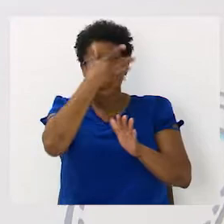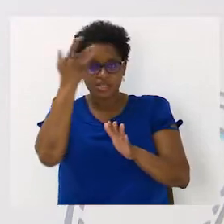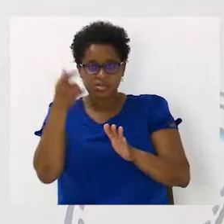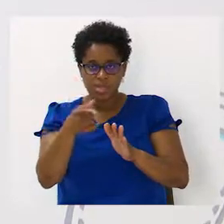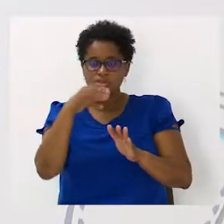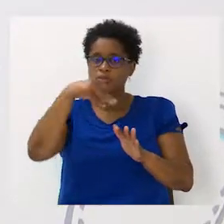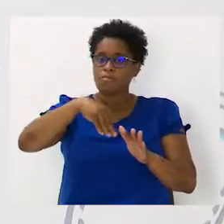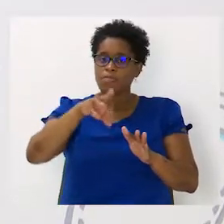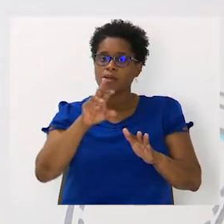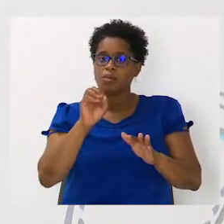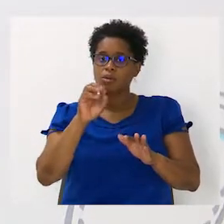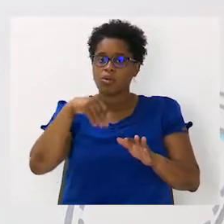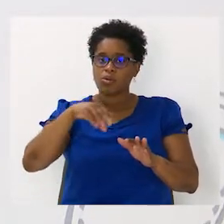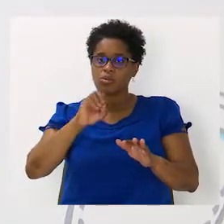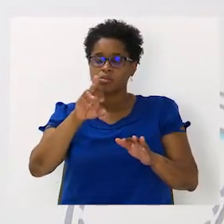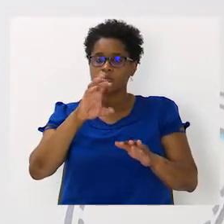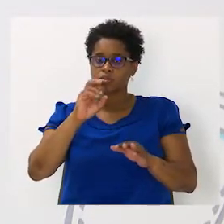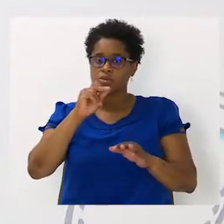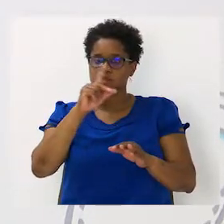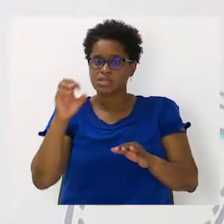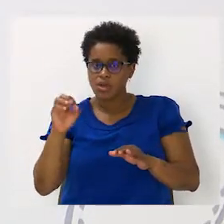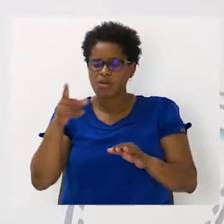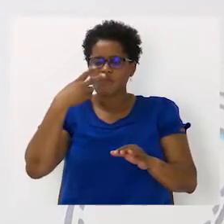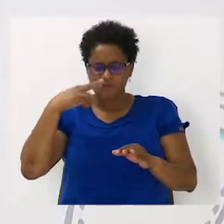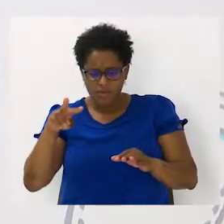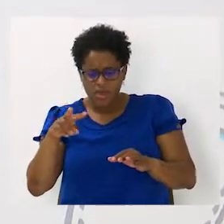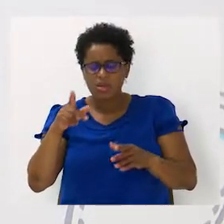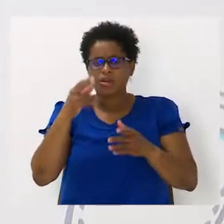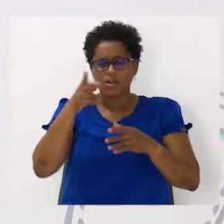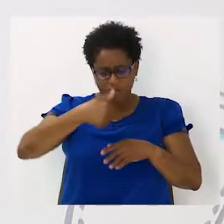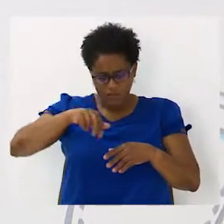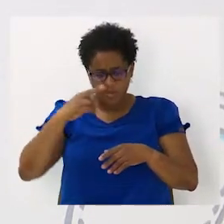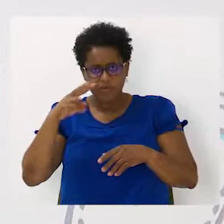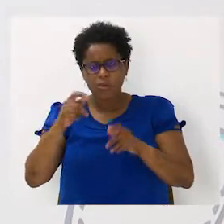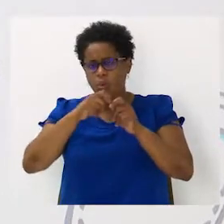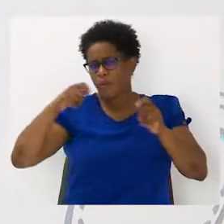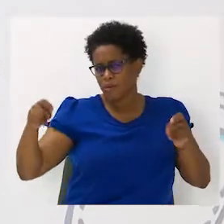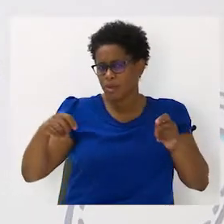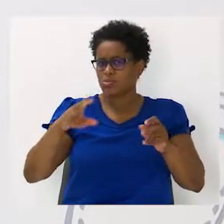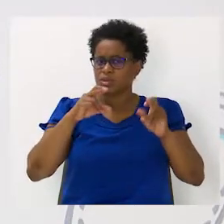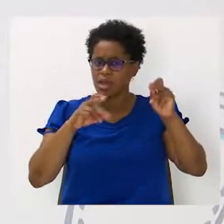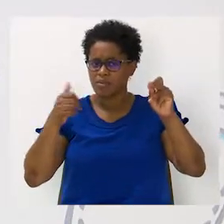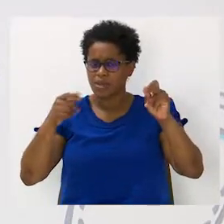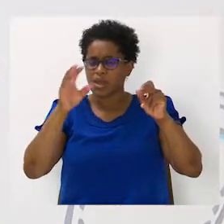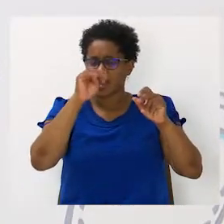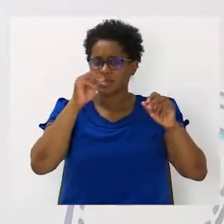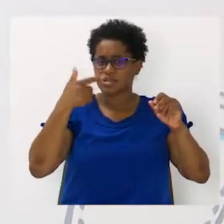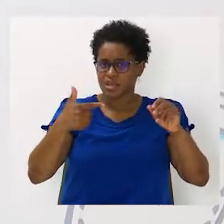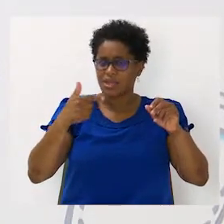simples nessa proporção, vamos ver que o comprimento de AB vezes ST vai ser